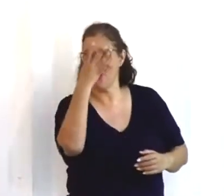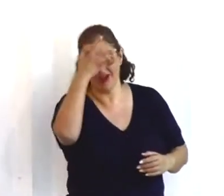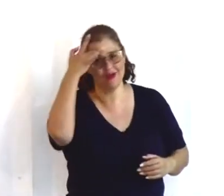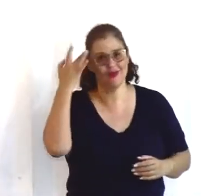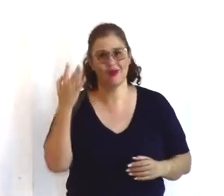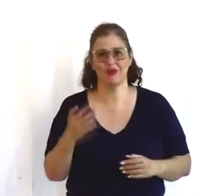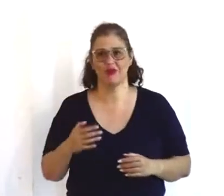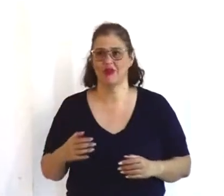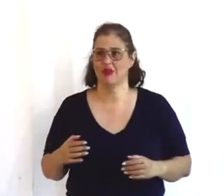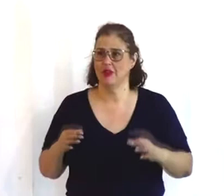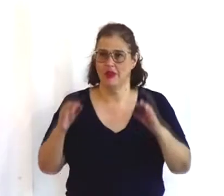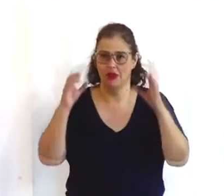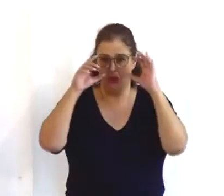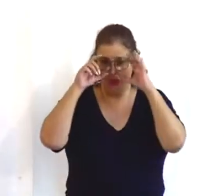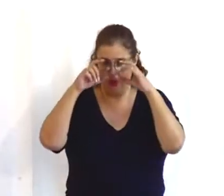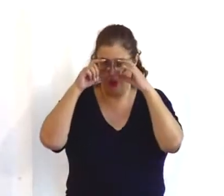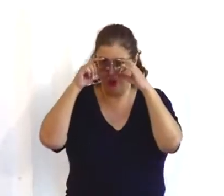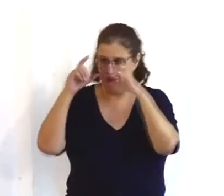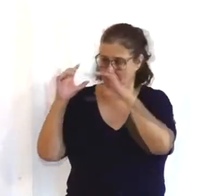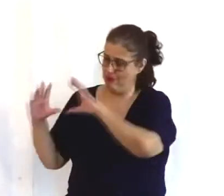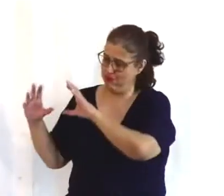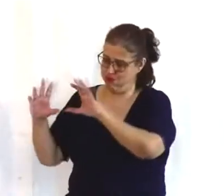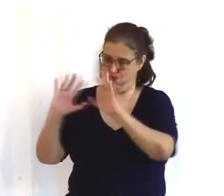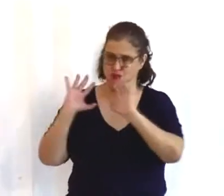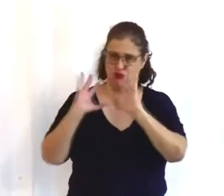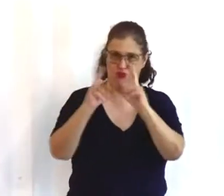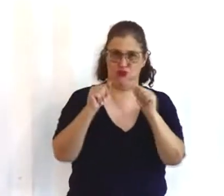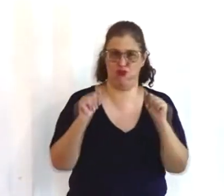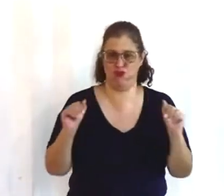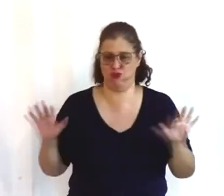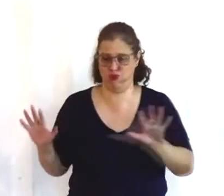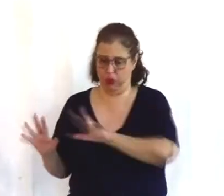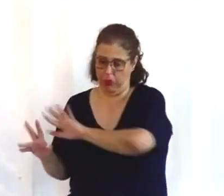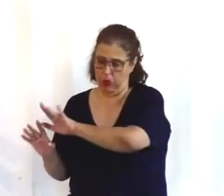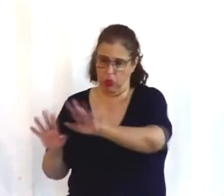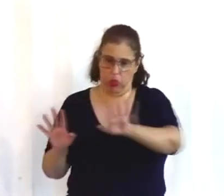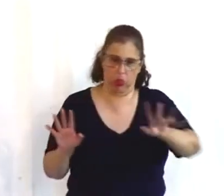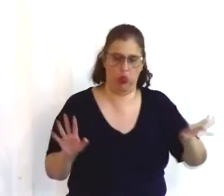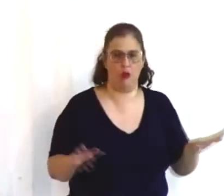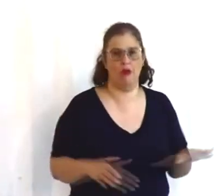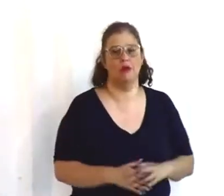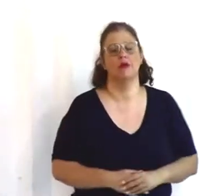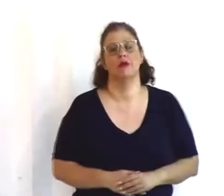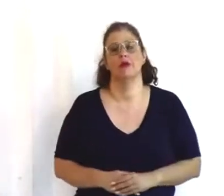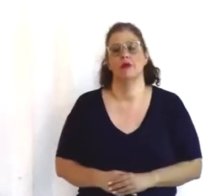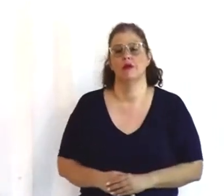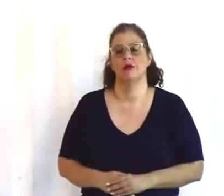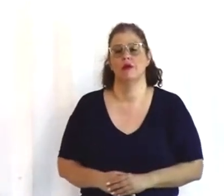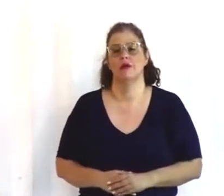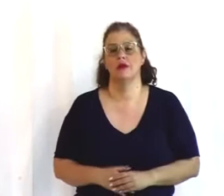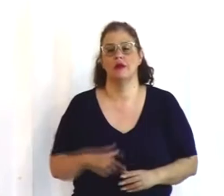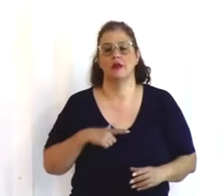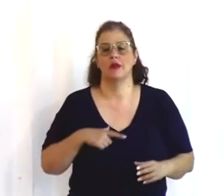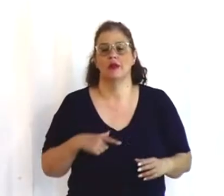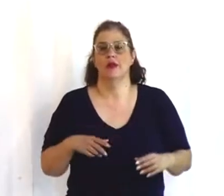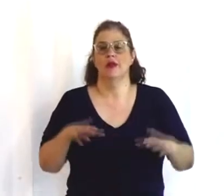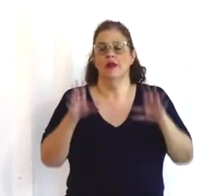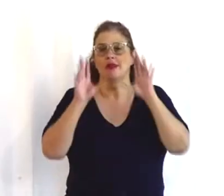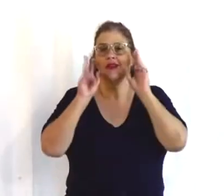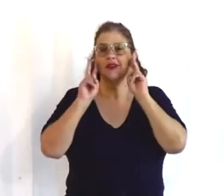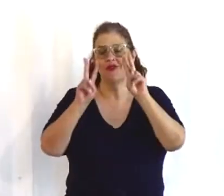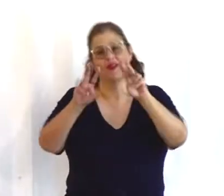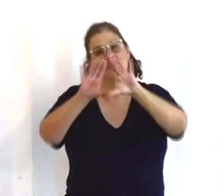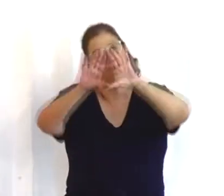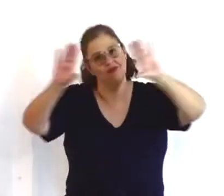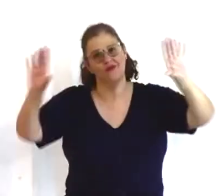cheios de olhos. E aí eu quero também destacar aqui, nesta visão que os irmãos estão tendo. Vem o verso 9: